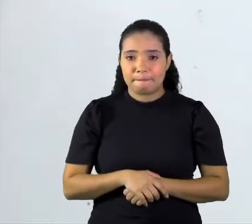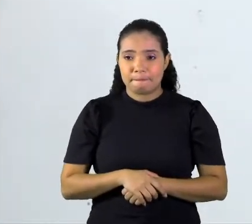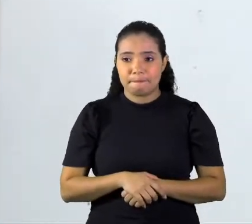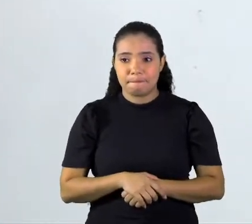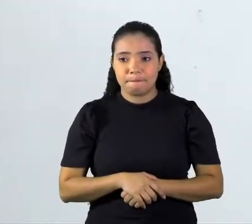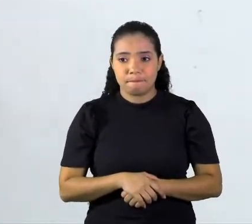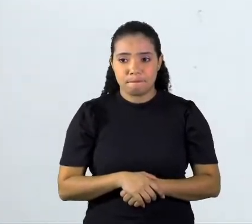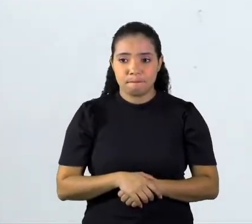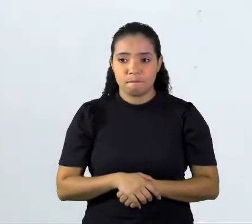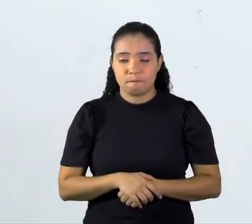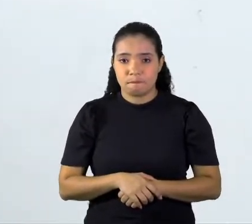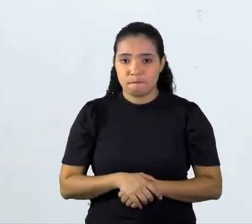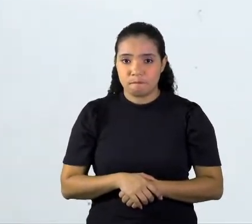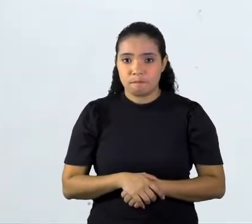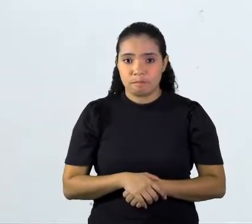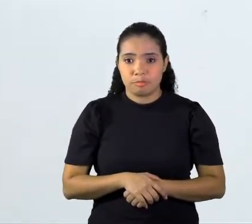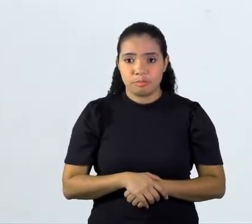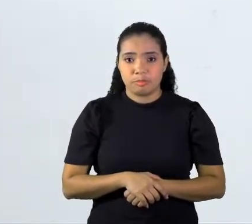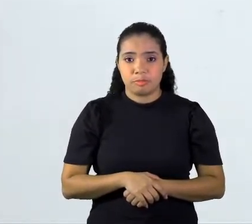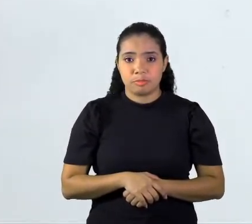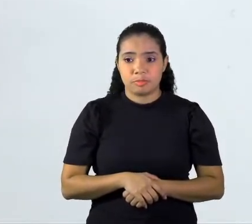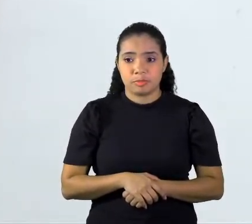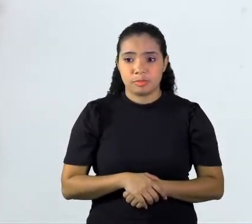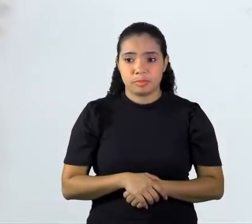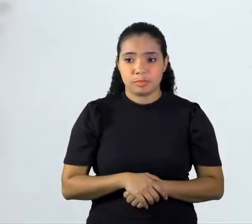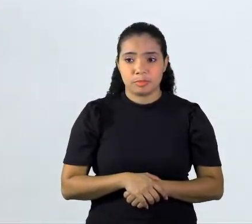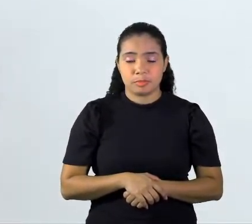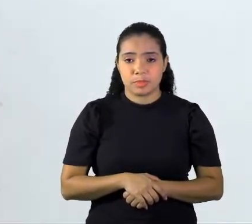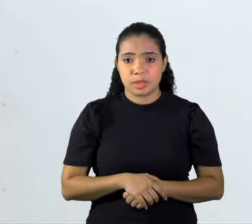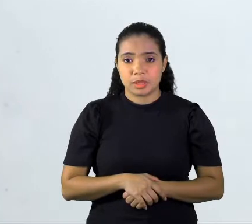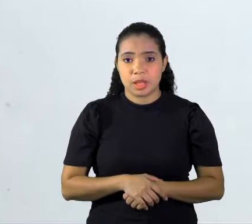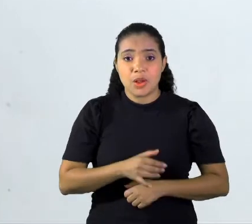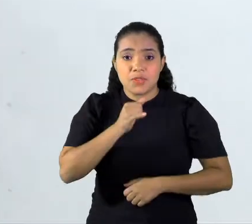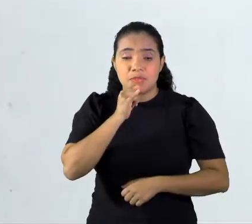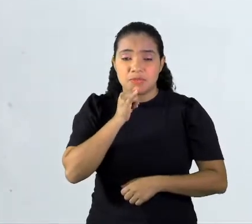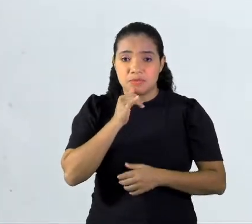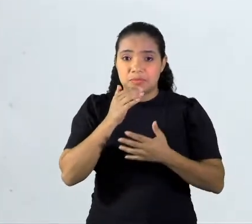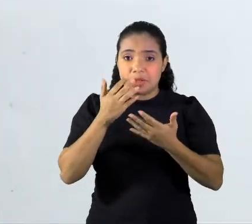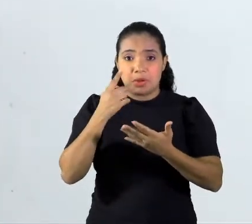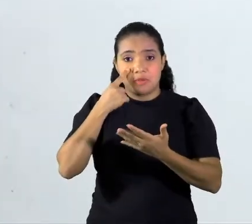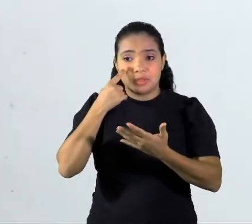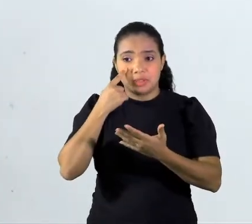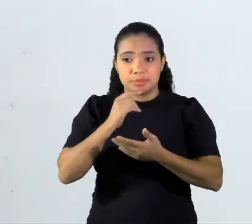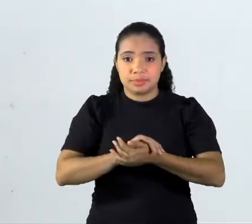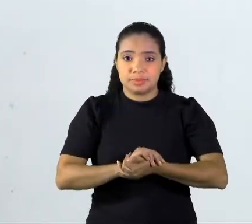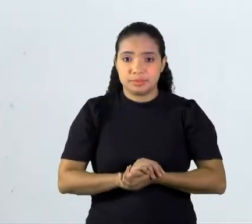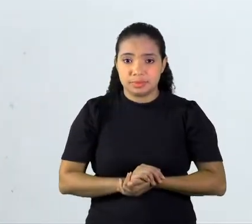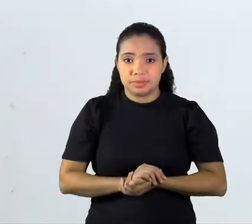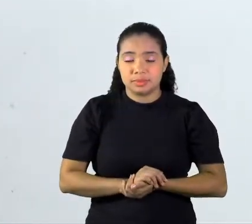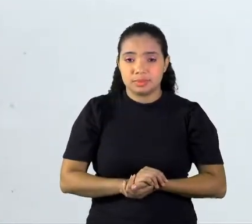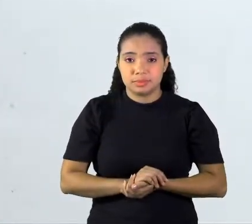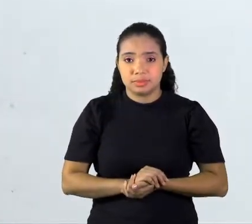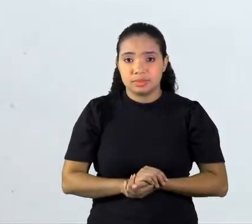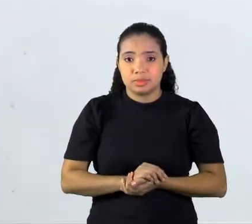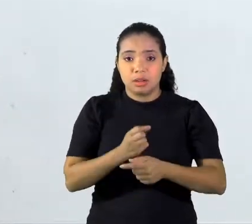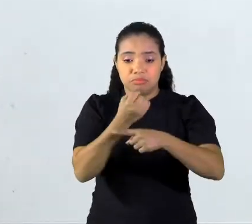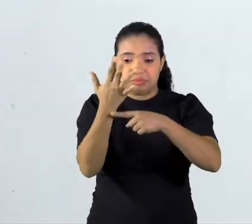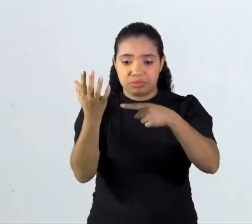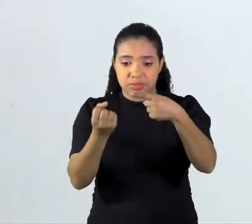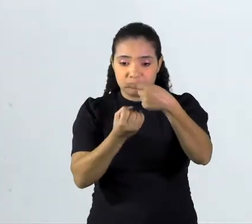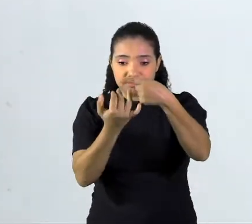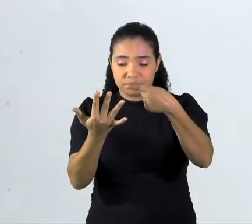1. Perceba que quando eu faço essa multiplicação cruzada, eu já me livro da fração, um problema a menos. Vamos continuar